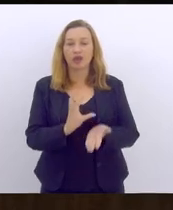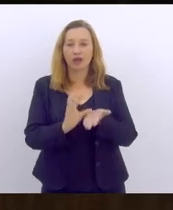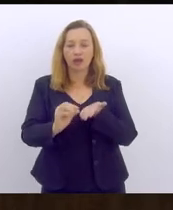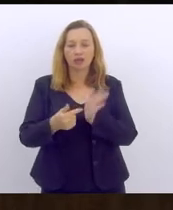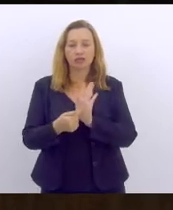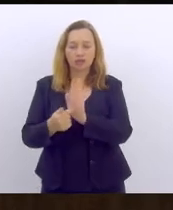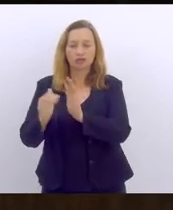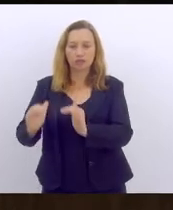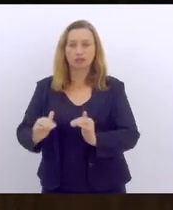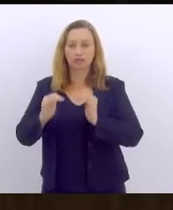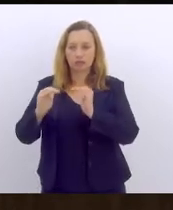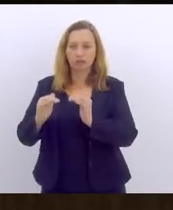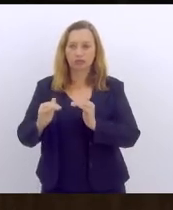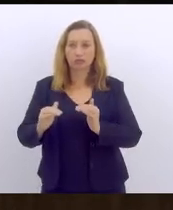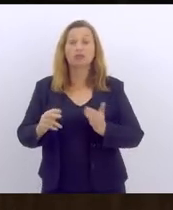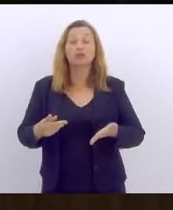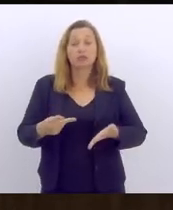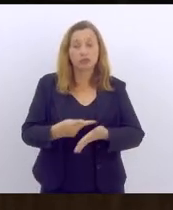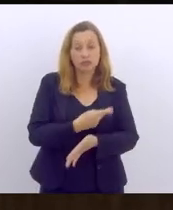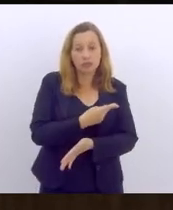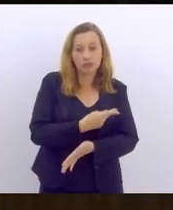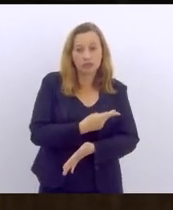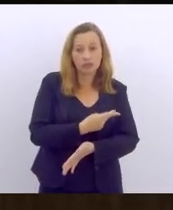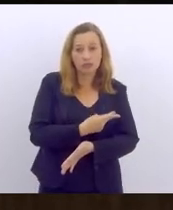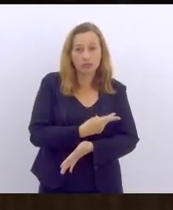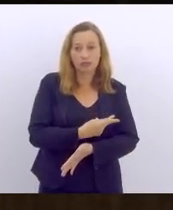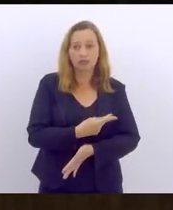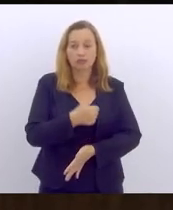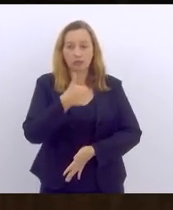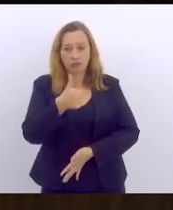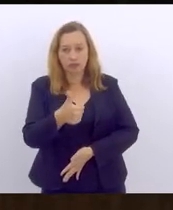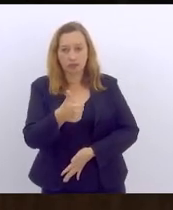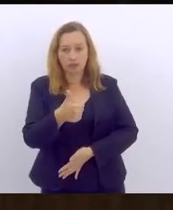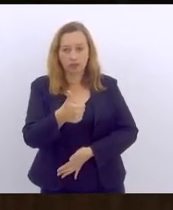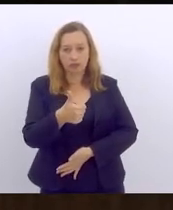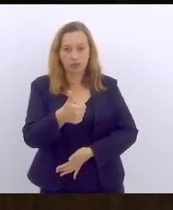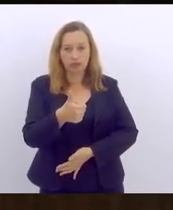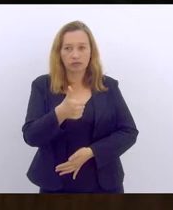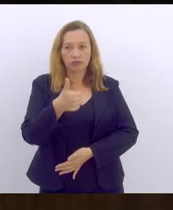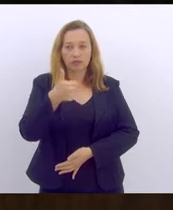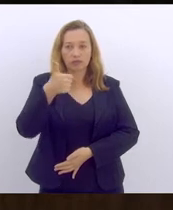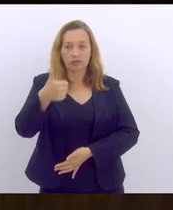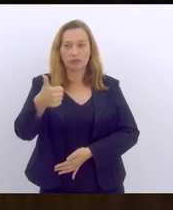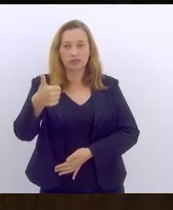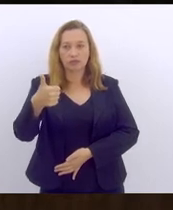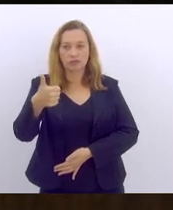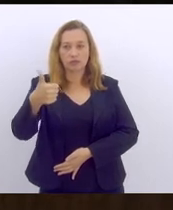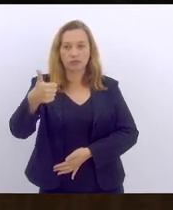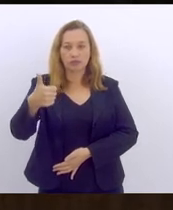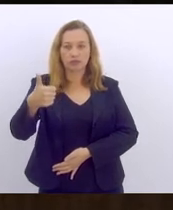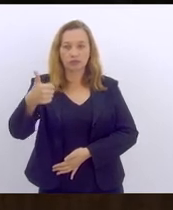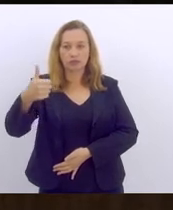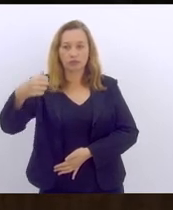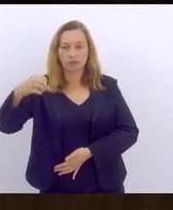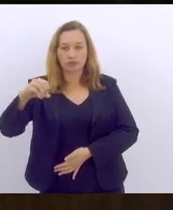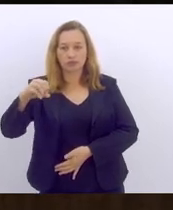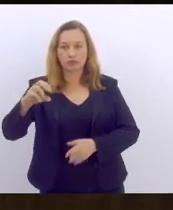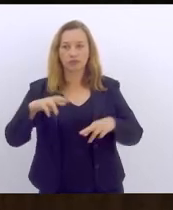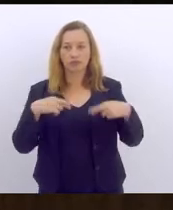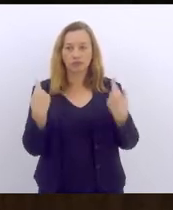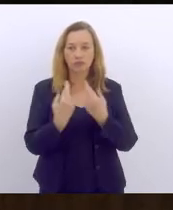reflete com exatidão o ocorrido na centésima décima seção